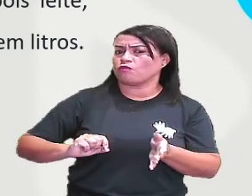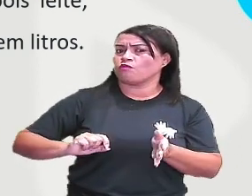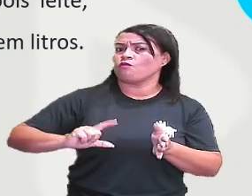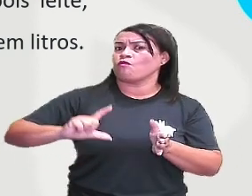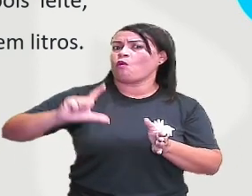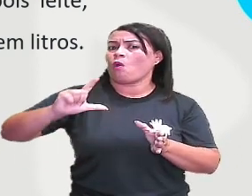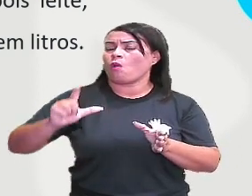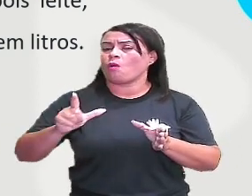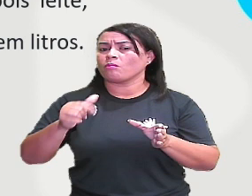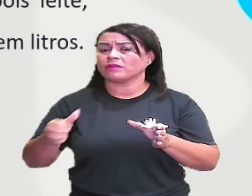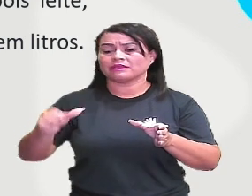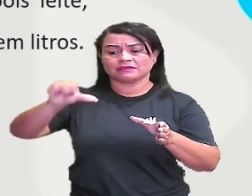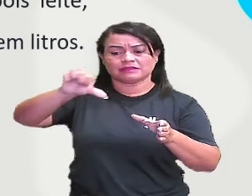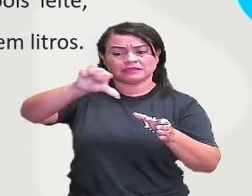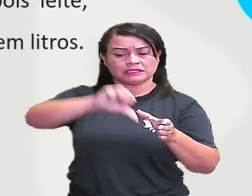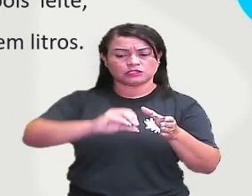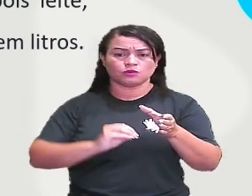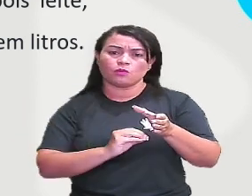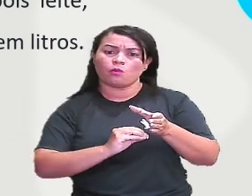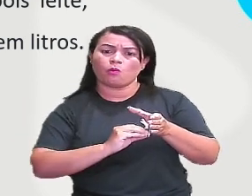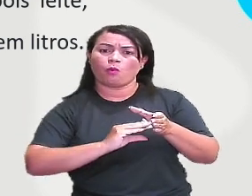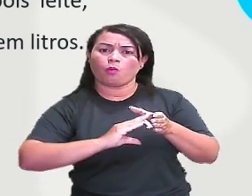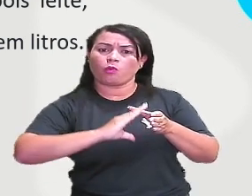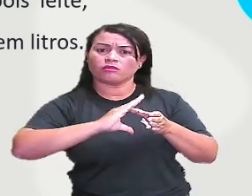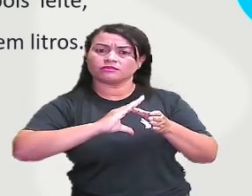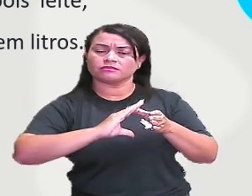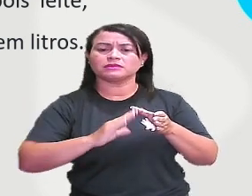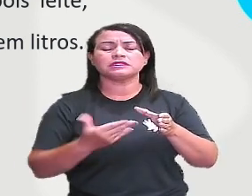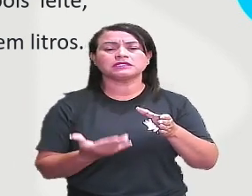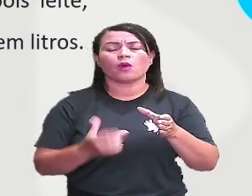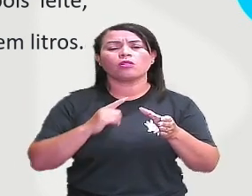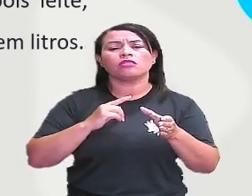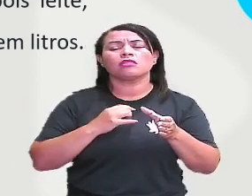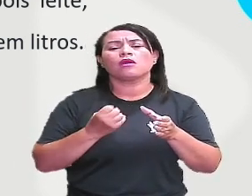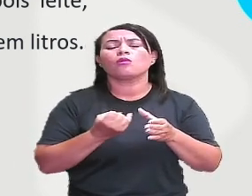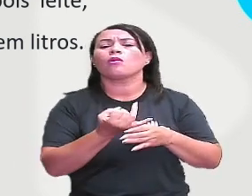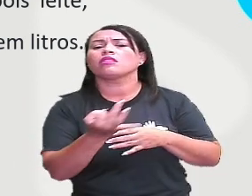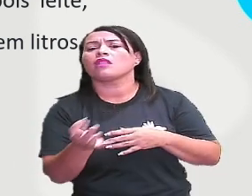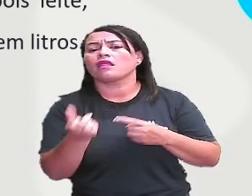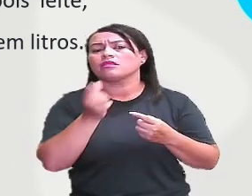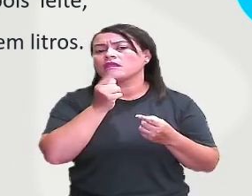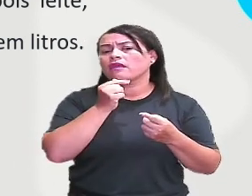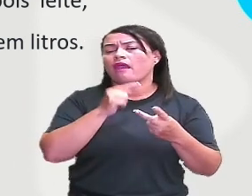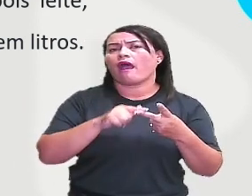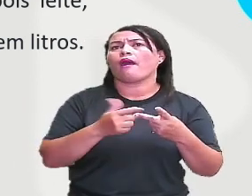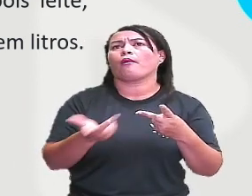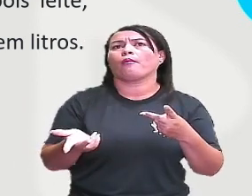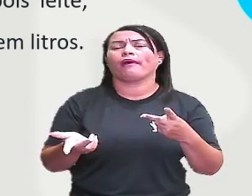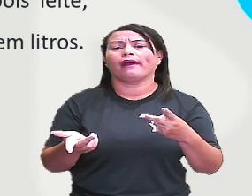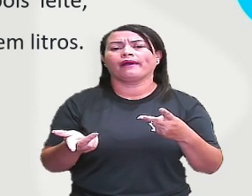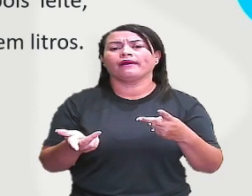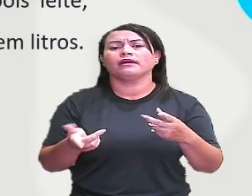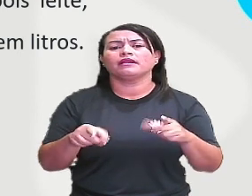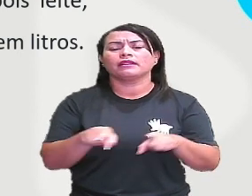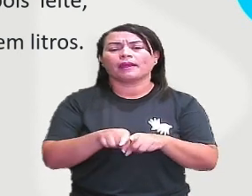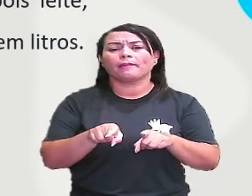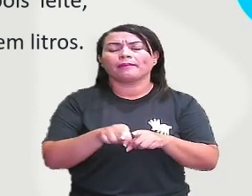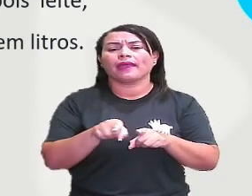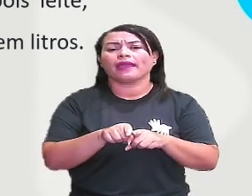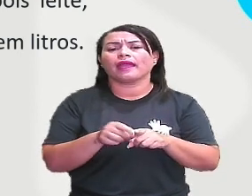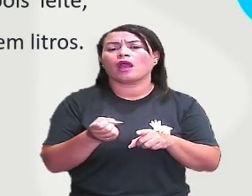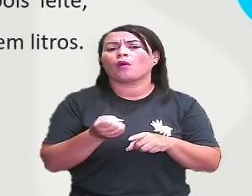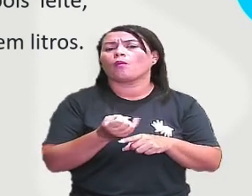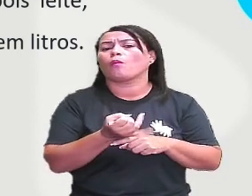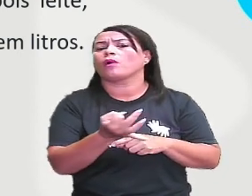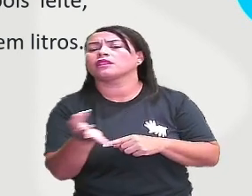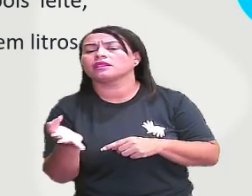que pode ser acomodado dentro do recipiente. A quantidade de água, né? A capacidade ali, a